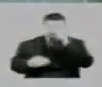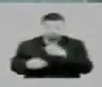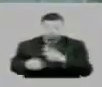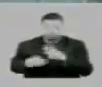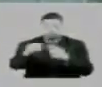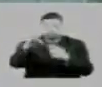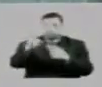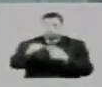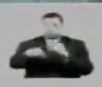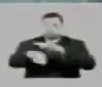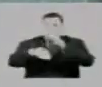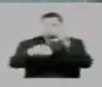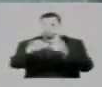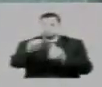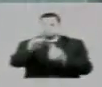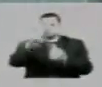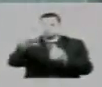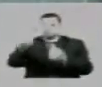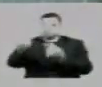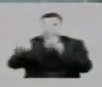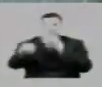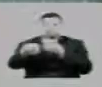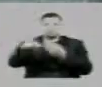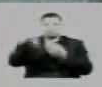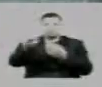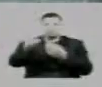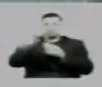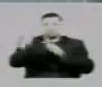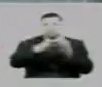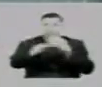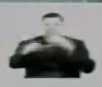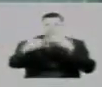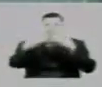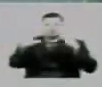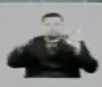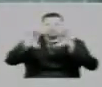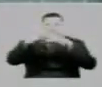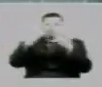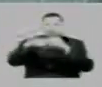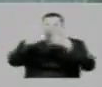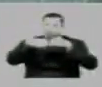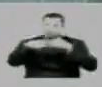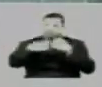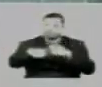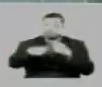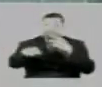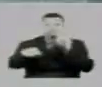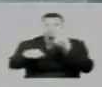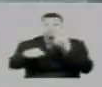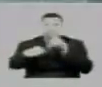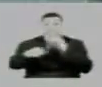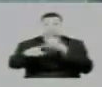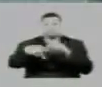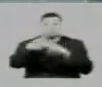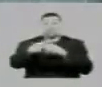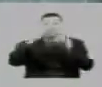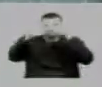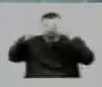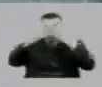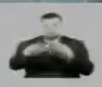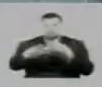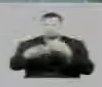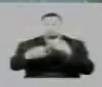autorizar a captação de mais 800? A unidade gestora da Copa precisa dar-nos essa explicação. Uma outra